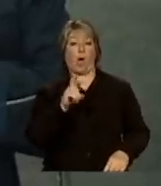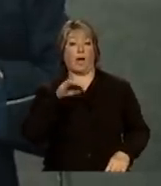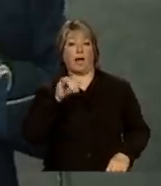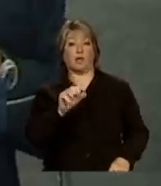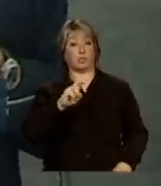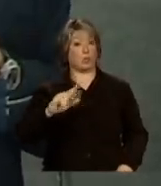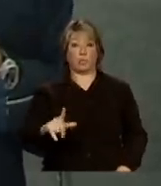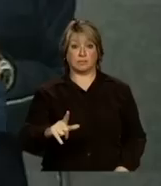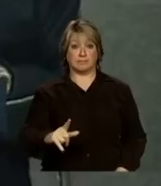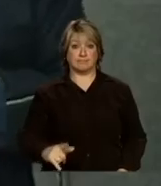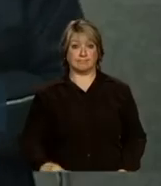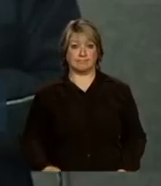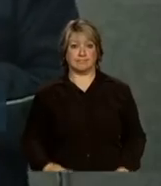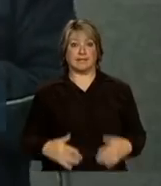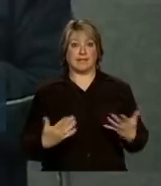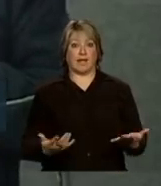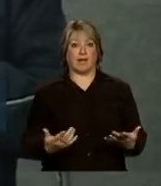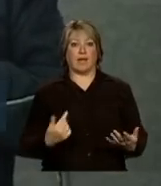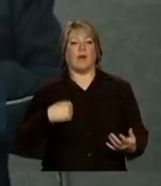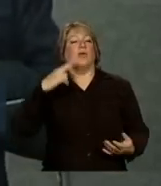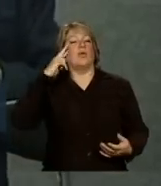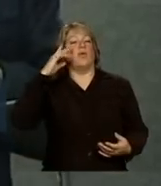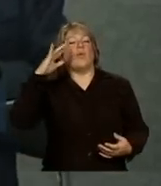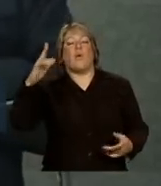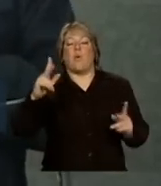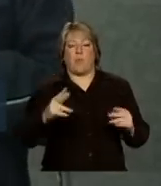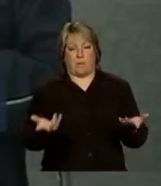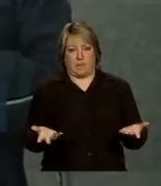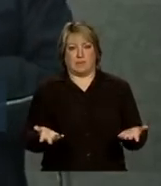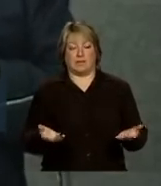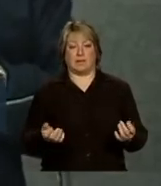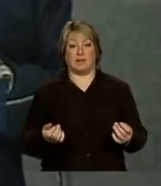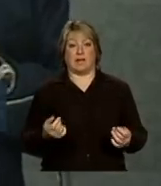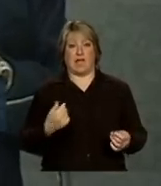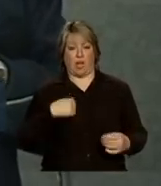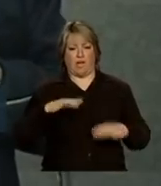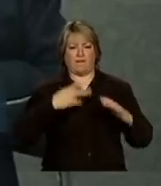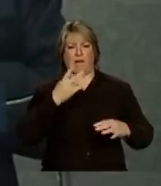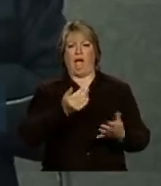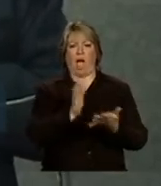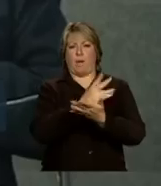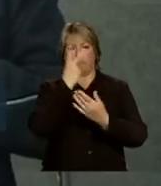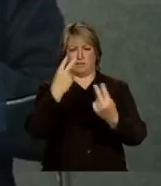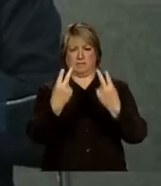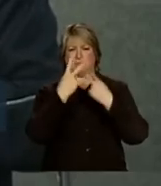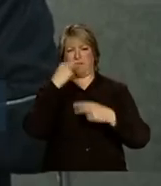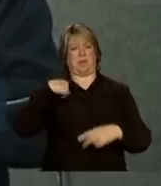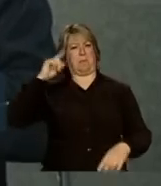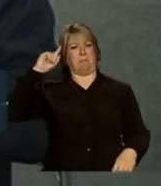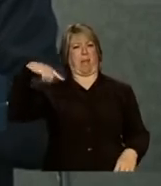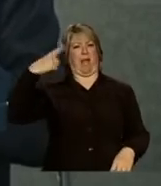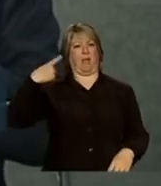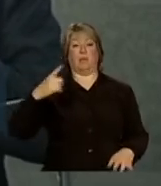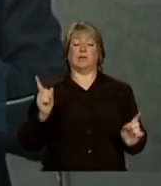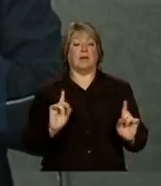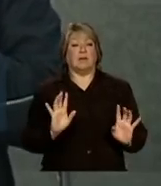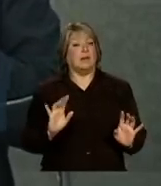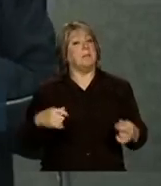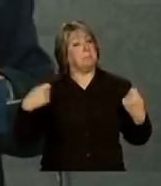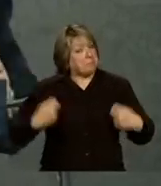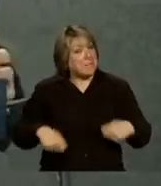Sul é uma utopia que eu tô pondo aqui quando eu falo n as pessoas me olham assim diz P Tá louco Tá certo não tem que